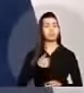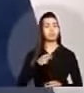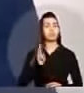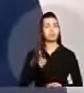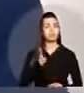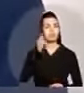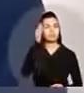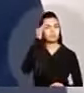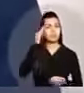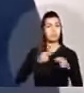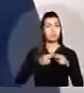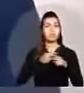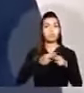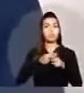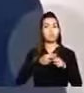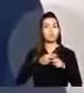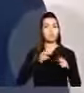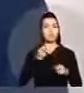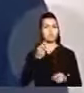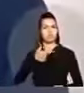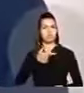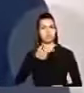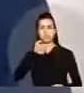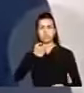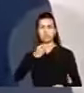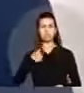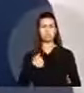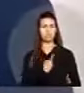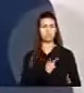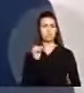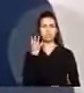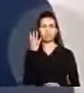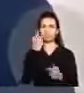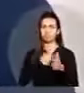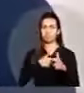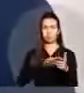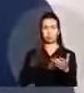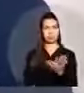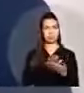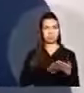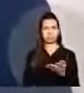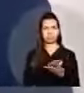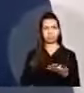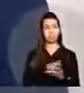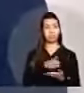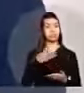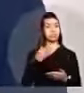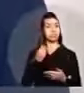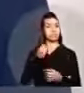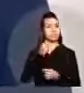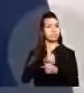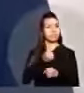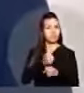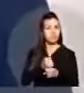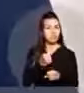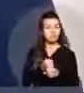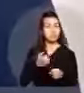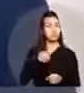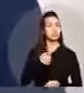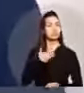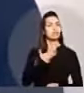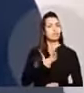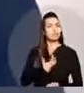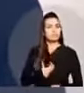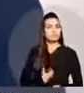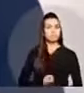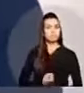eu sempre soube e não é na Faca nem na bala e vamos resolver os problemas Faz muitos anos